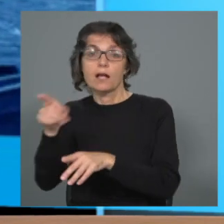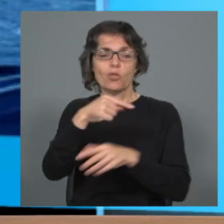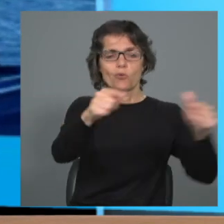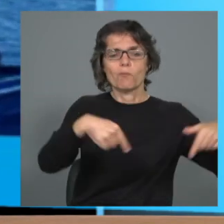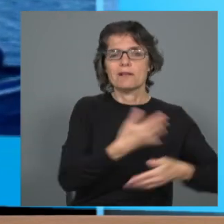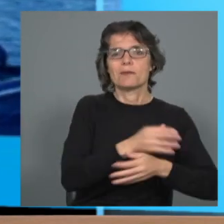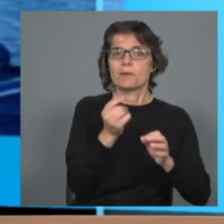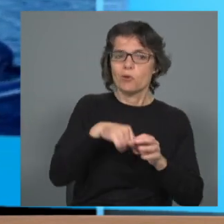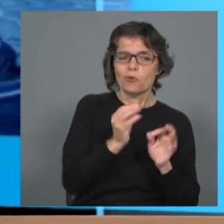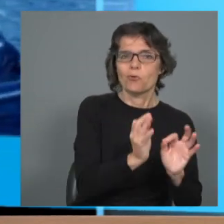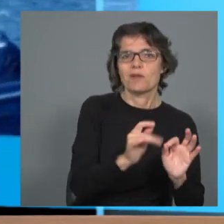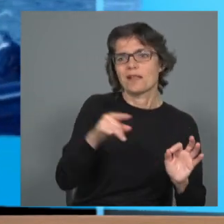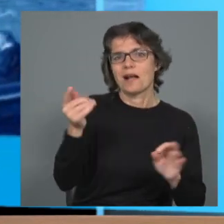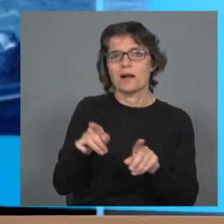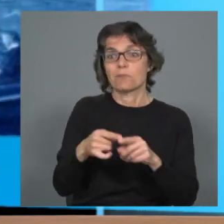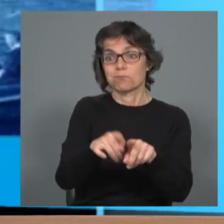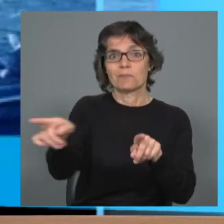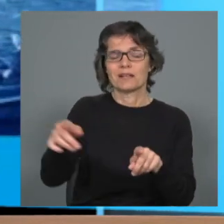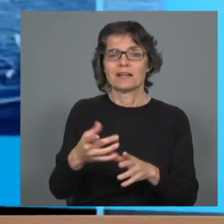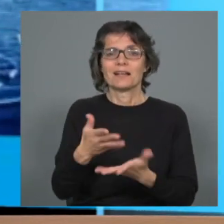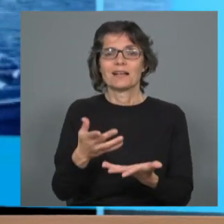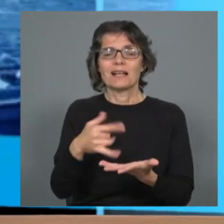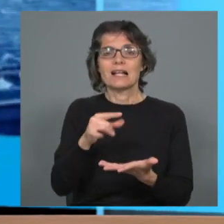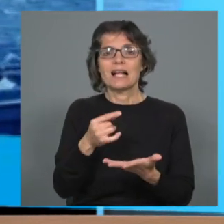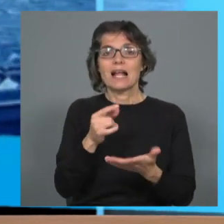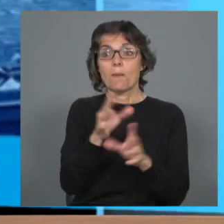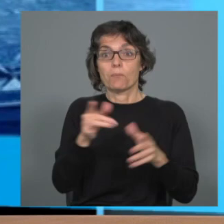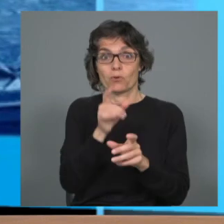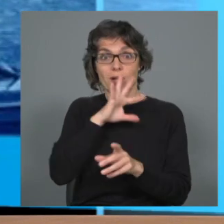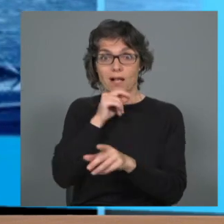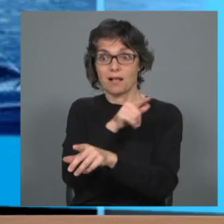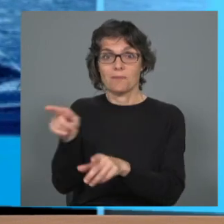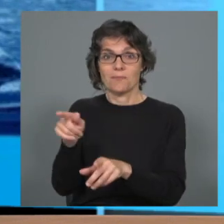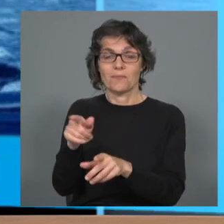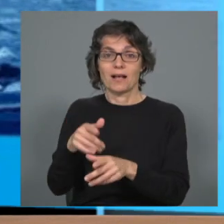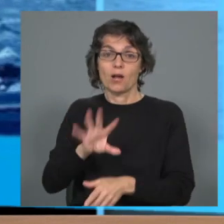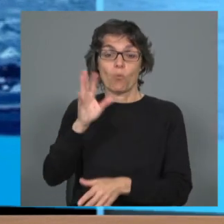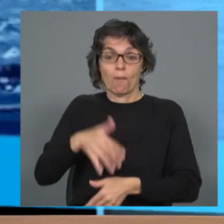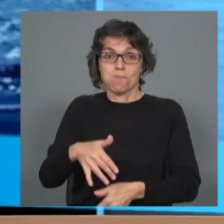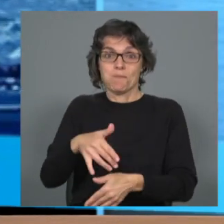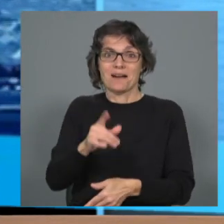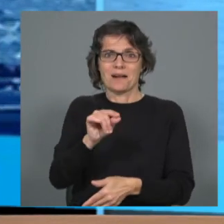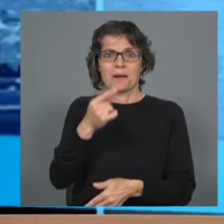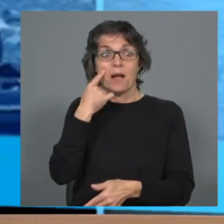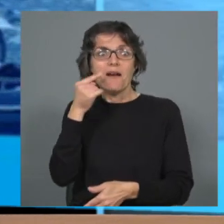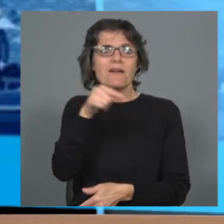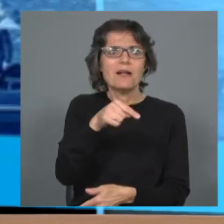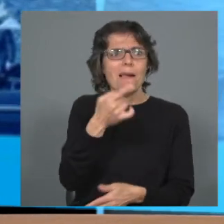bebés e muitas destas mães que nós acompanhamos, enquanto grávidas, vão lá ver o que